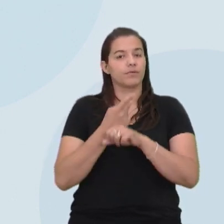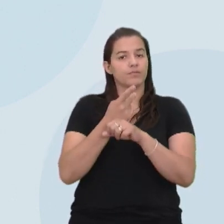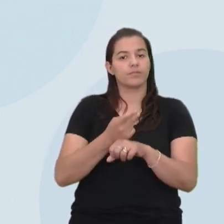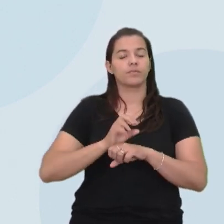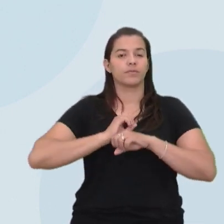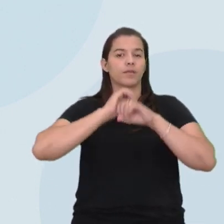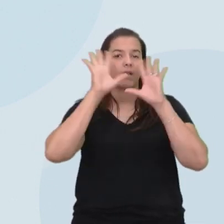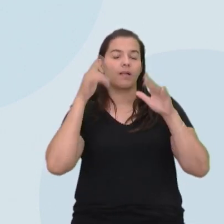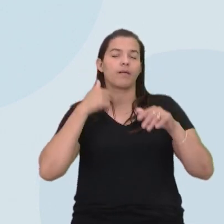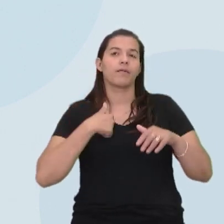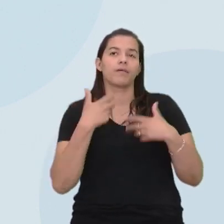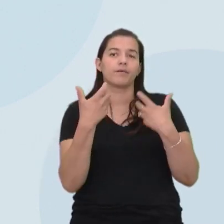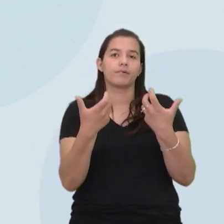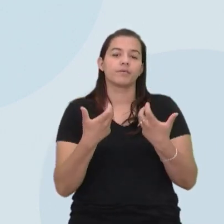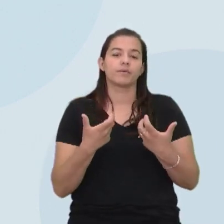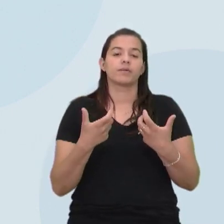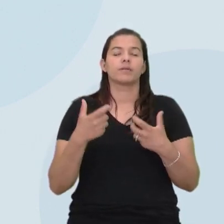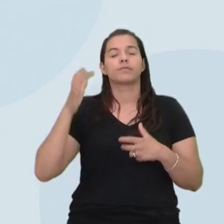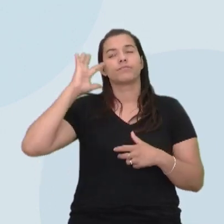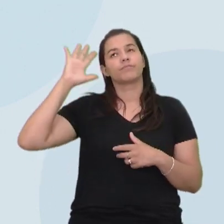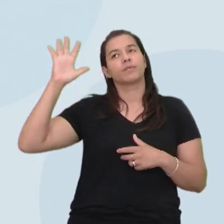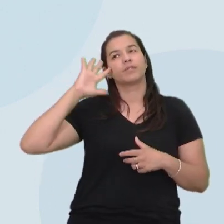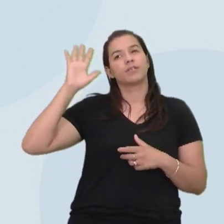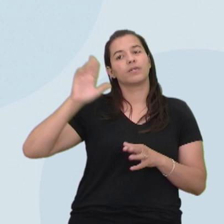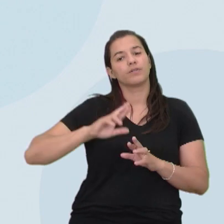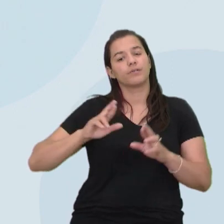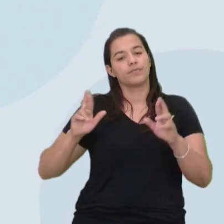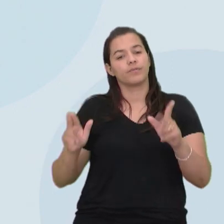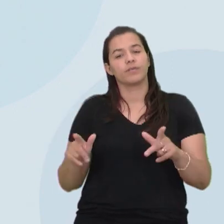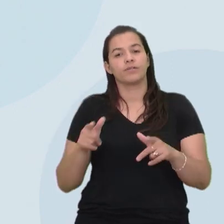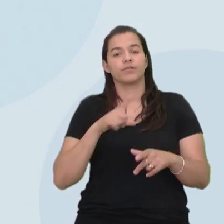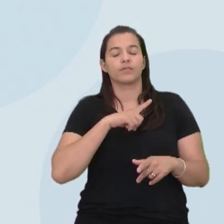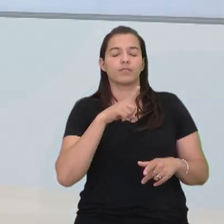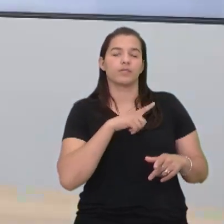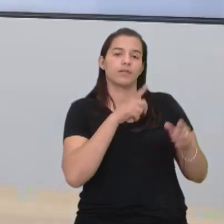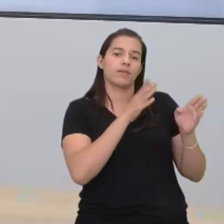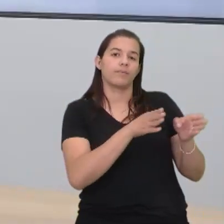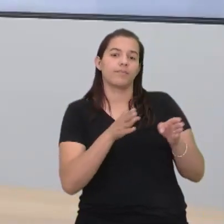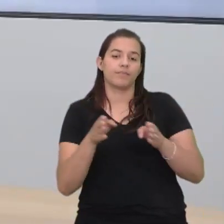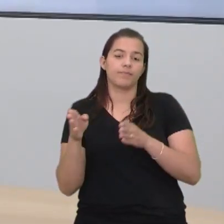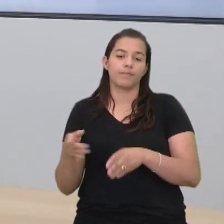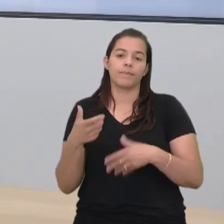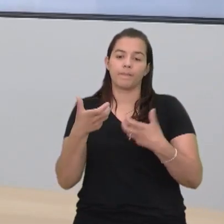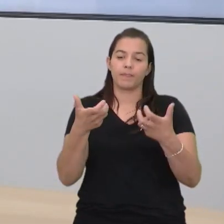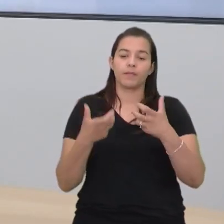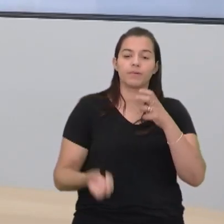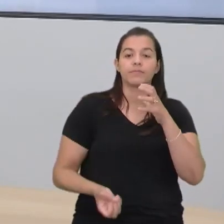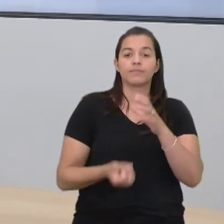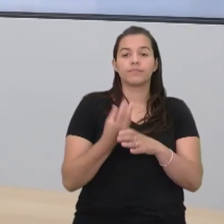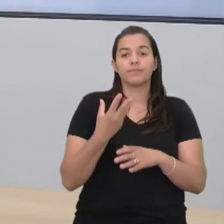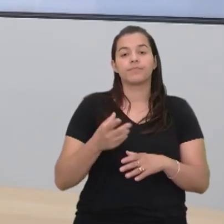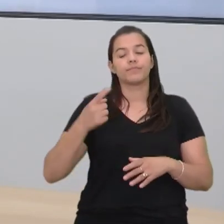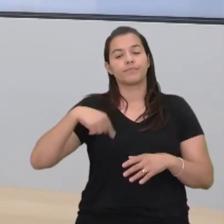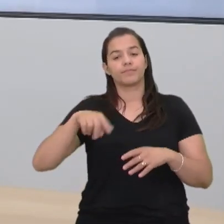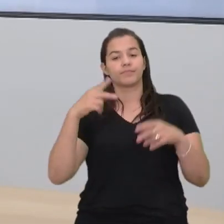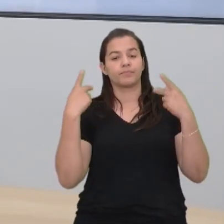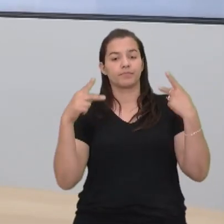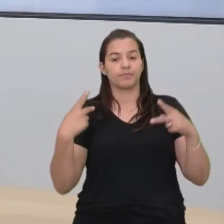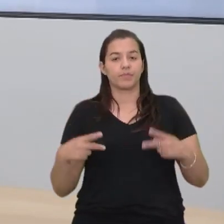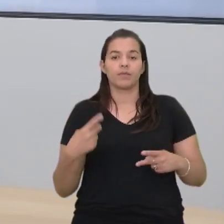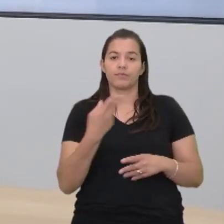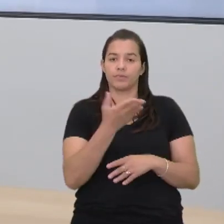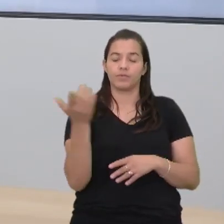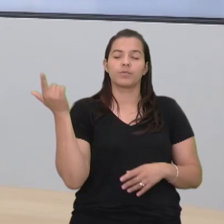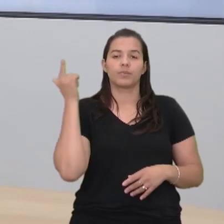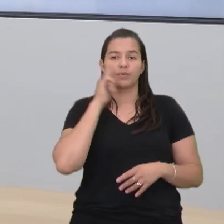falar, eu imaginei uma coisa diferente do que tem aí na programação e eu quero criar uma programação e vou por aí. Você vai conseguir criar aí,